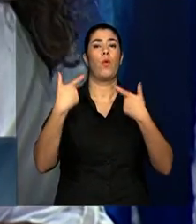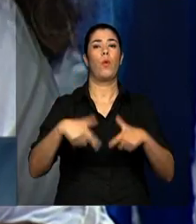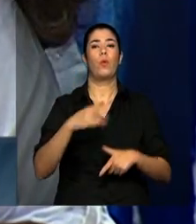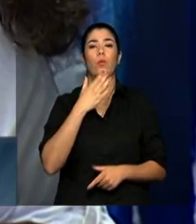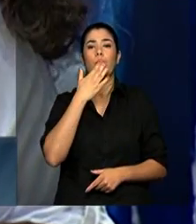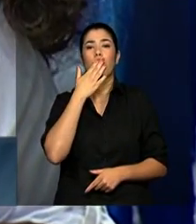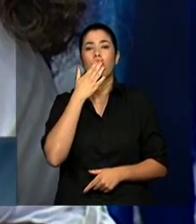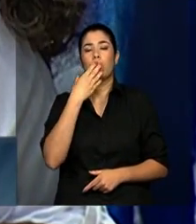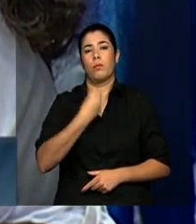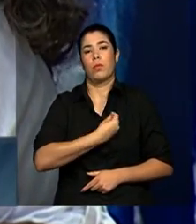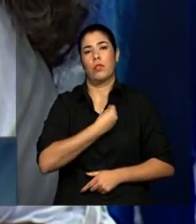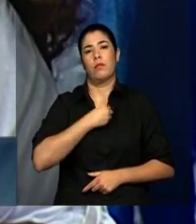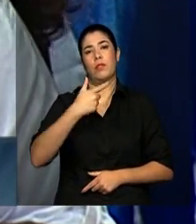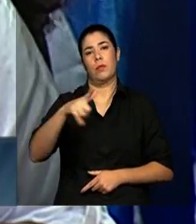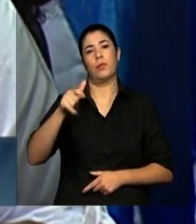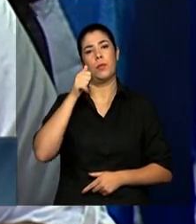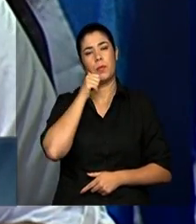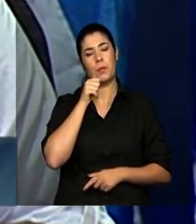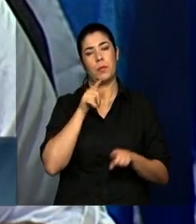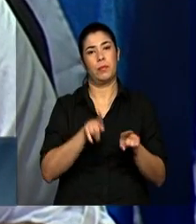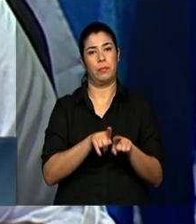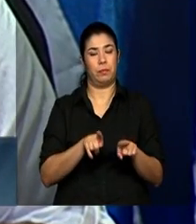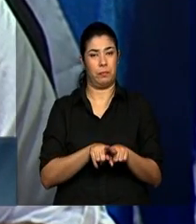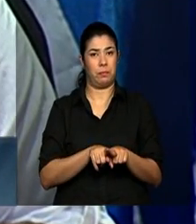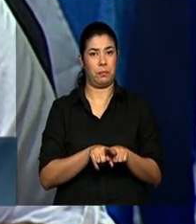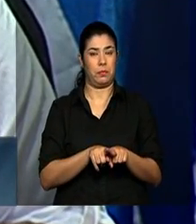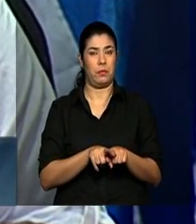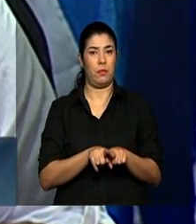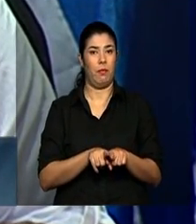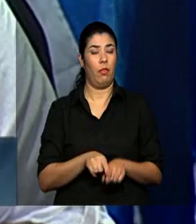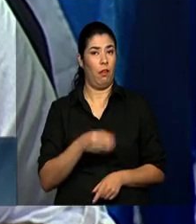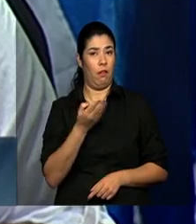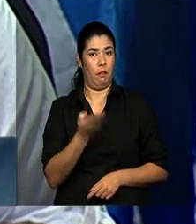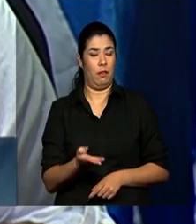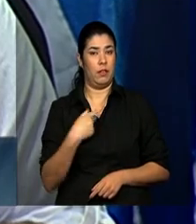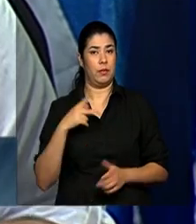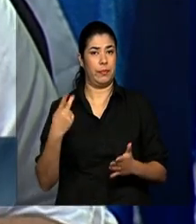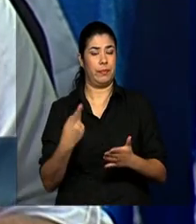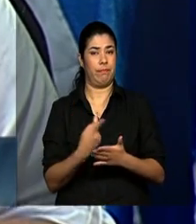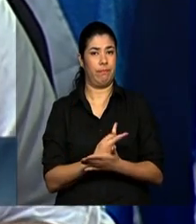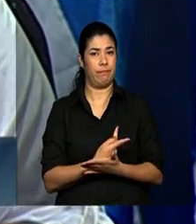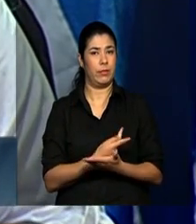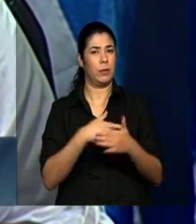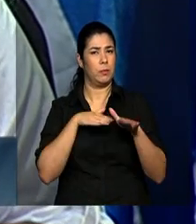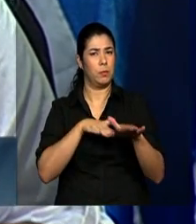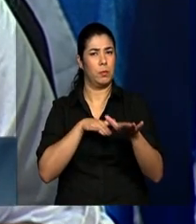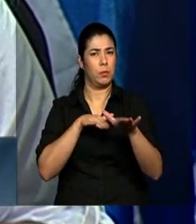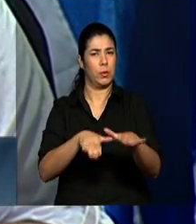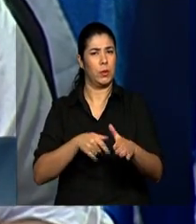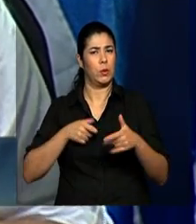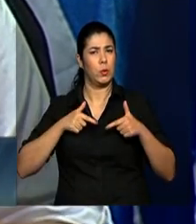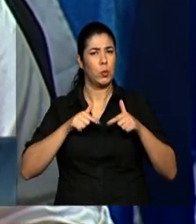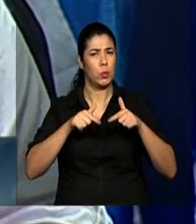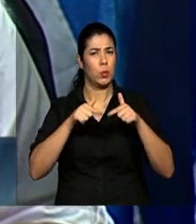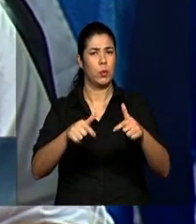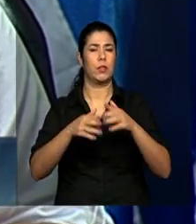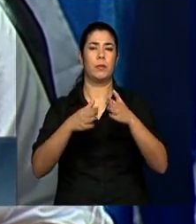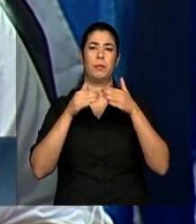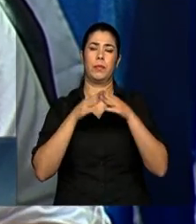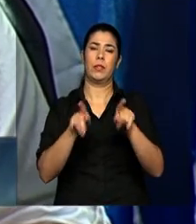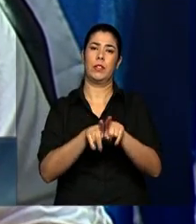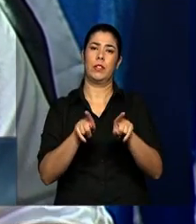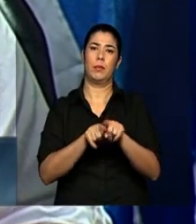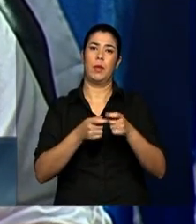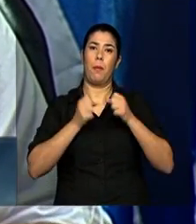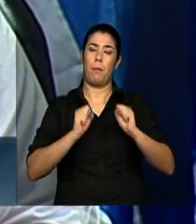vida para muitas mulheres. E essa reivindicação de, principalmente, podermos ampliar